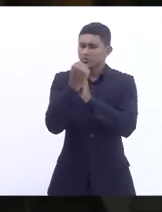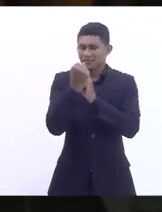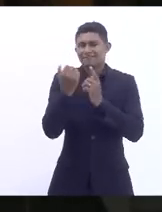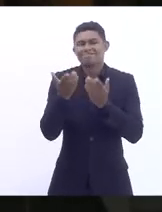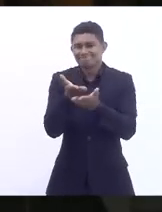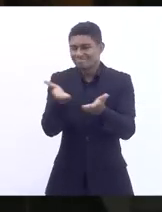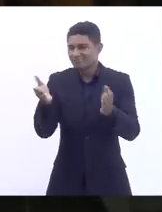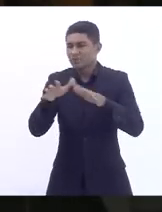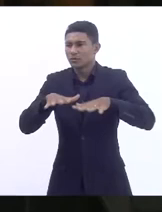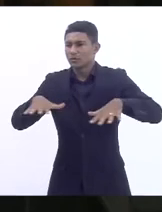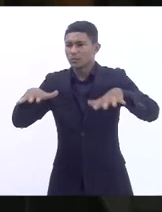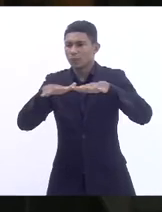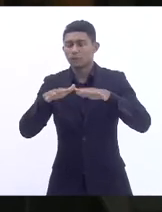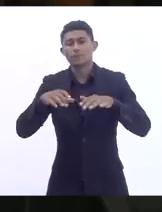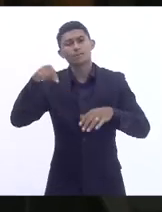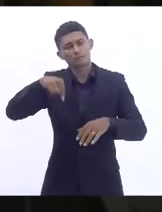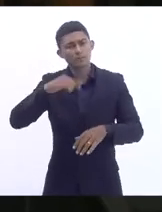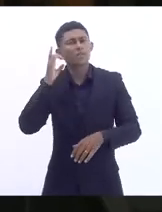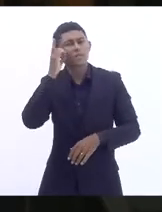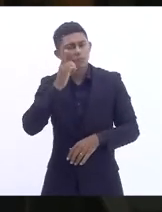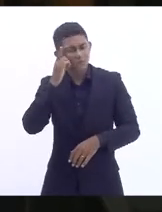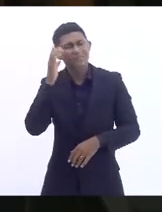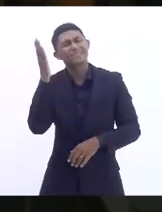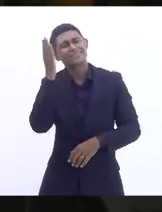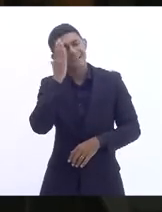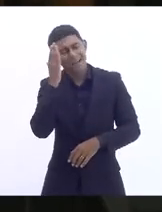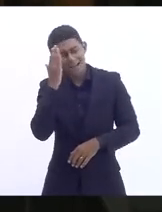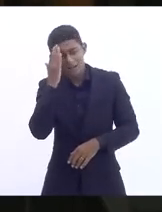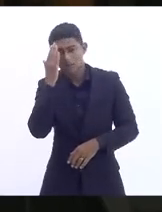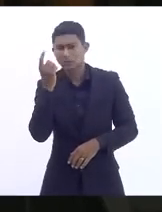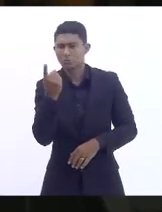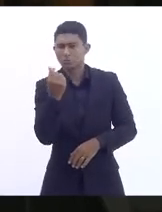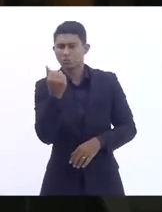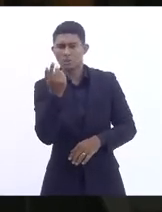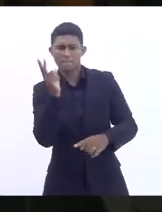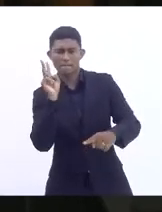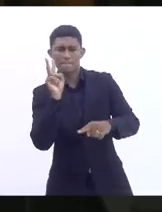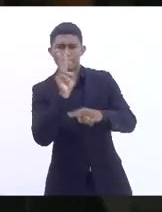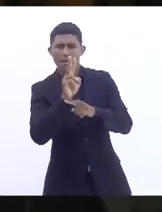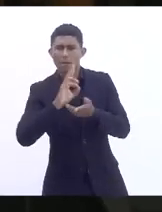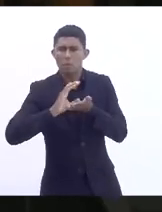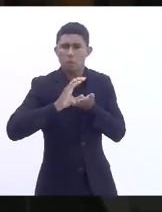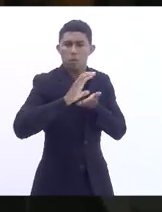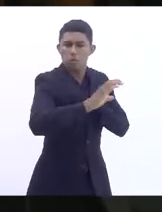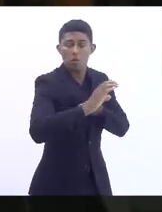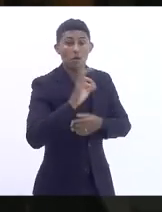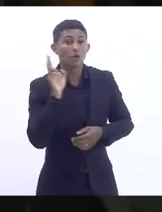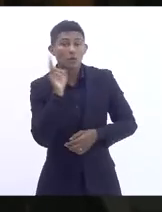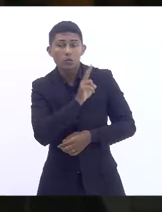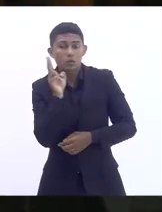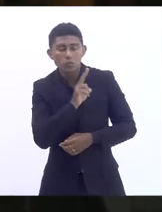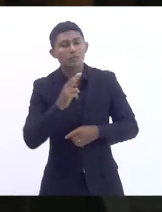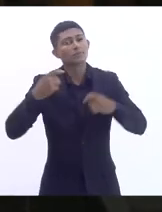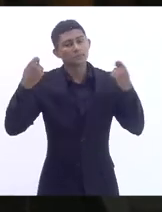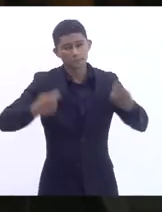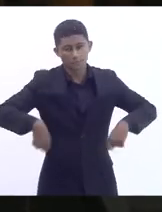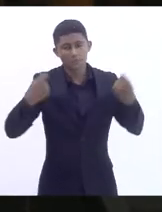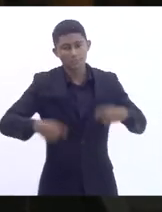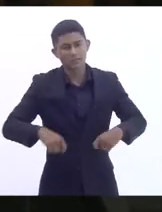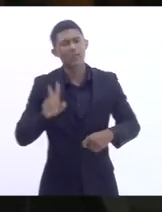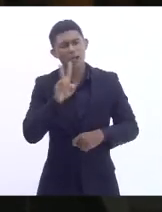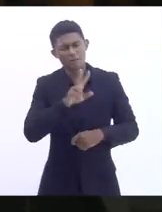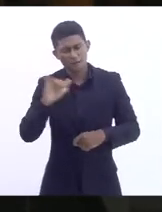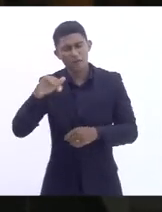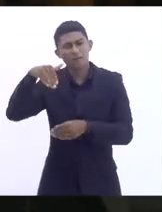importância de um empréstimo emergencial, consignável, há de conceder.